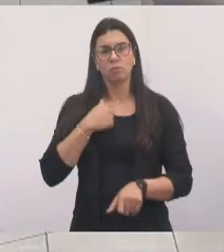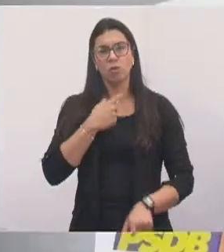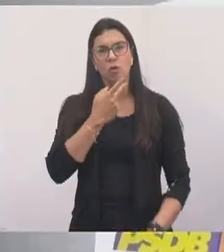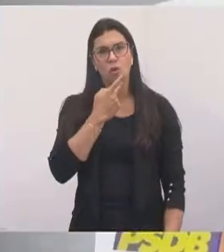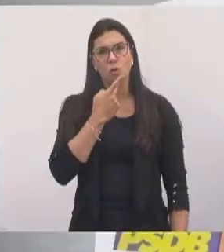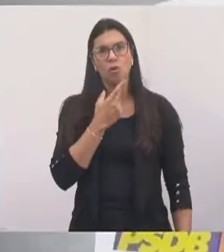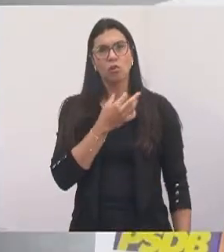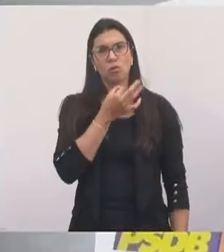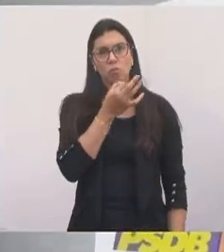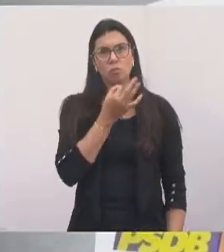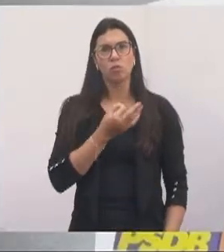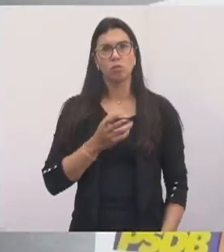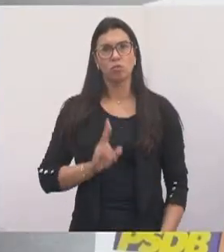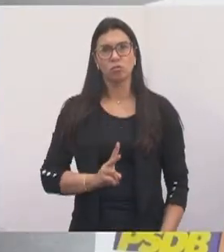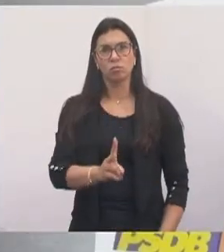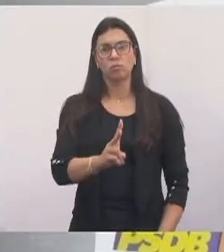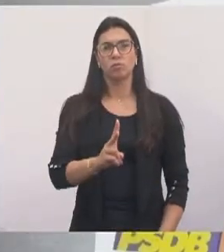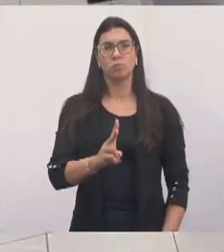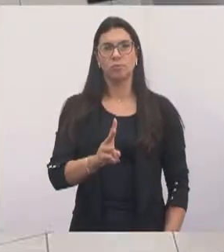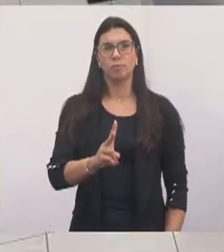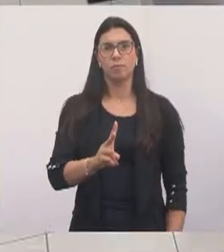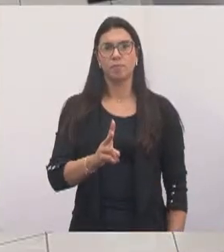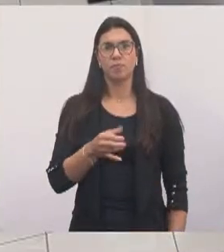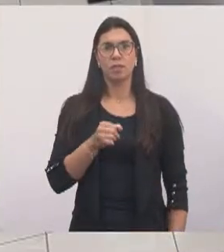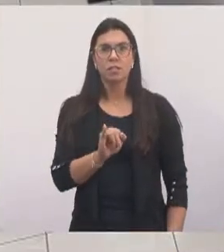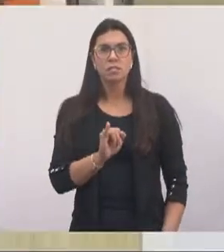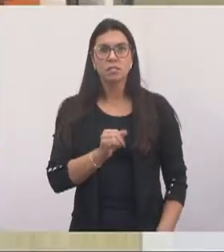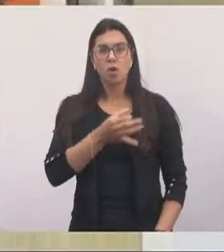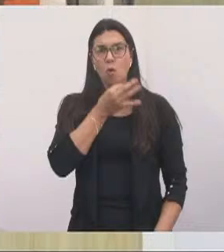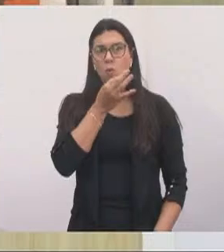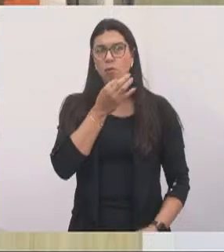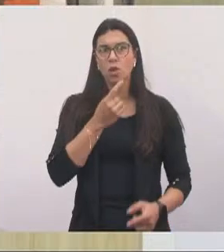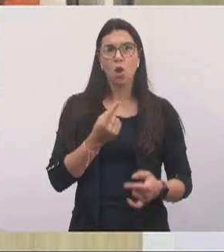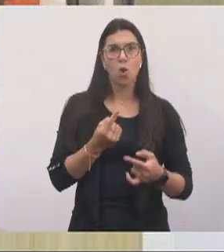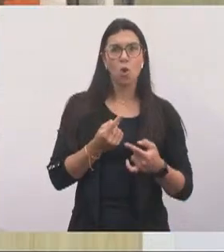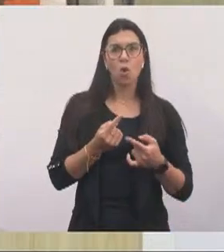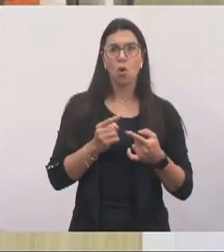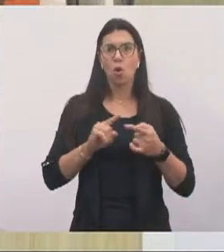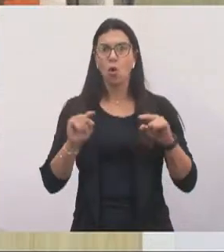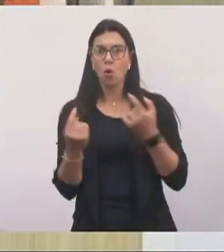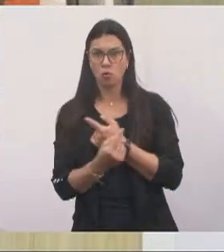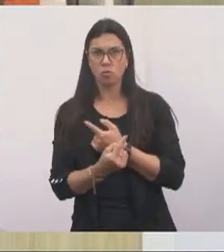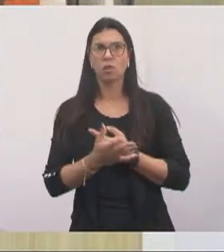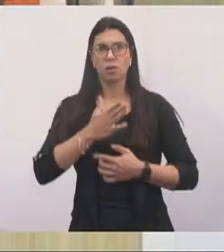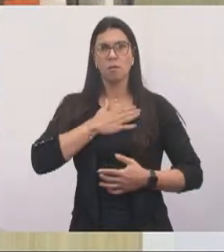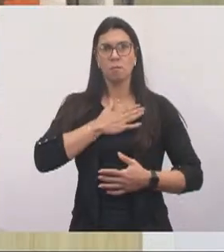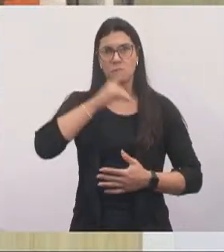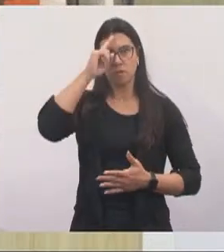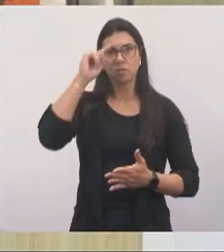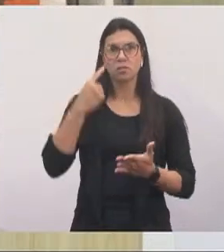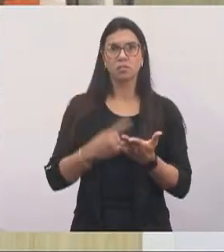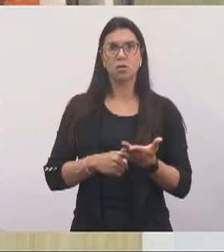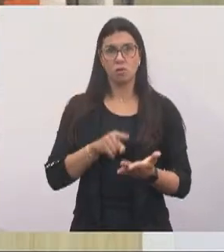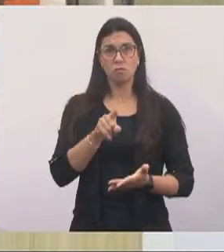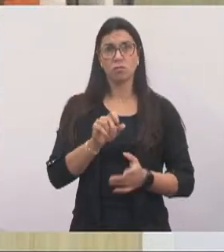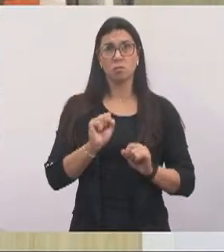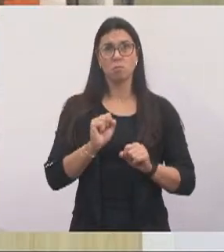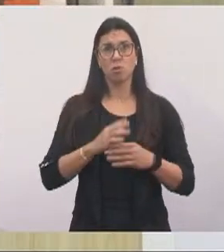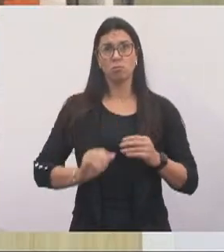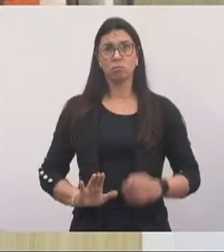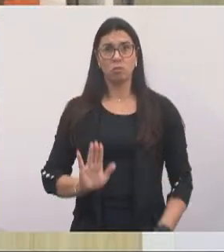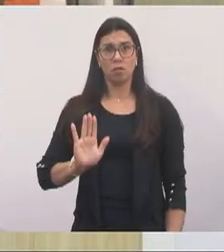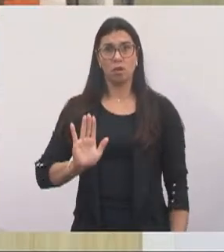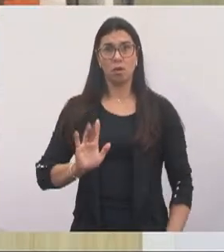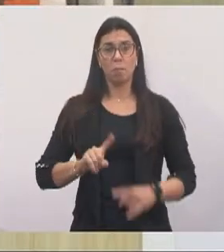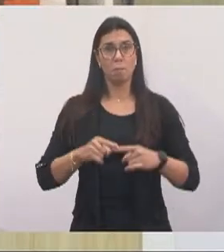dizer, estamos aqui com o parecer. Se a sua opinião for contrária à minha decisão, a senhora se manifeste, por gentileza, mas não